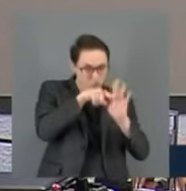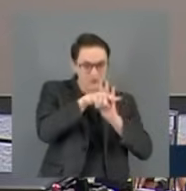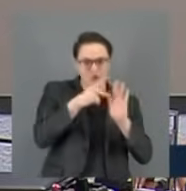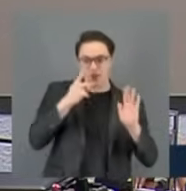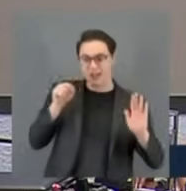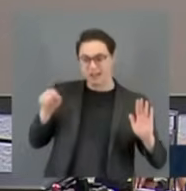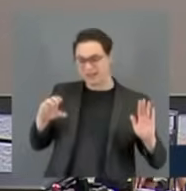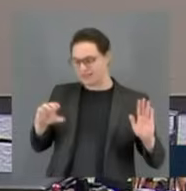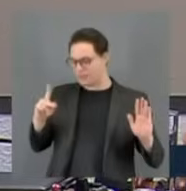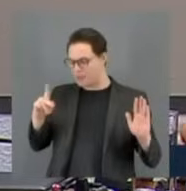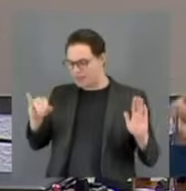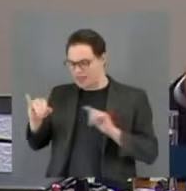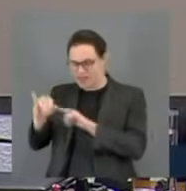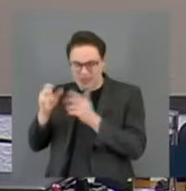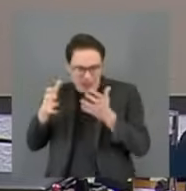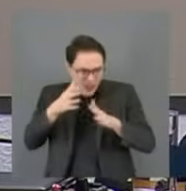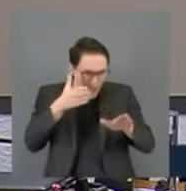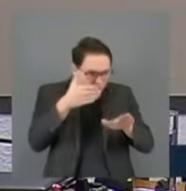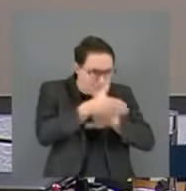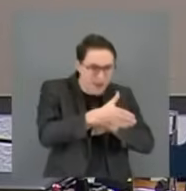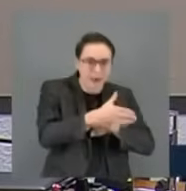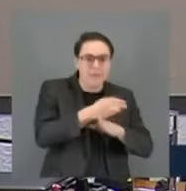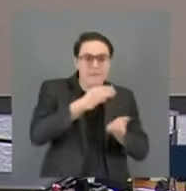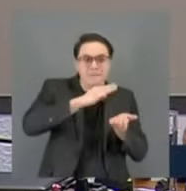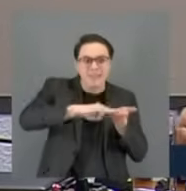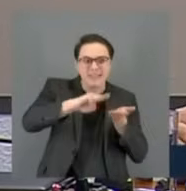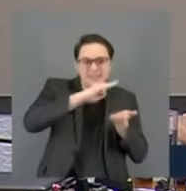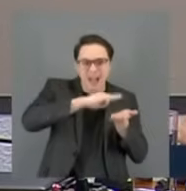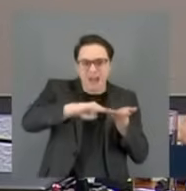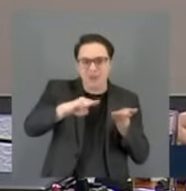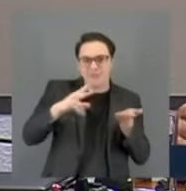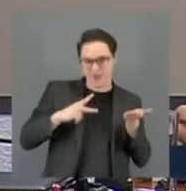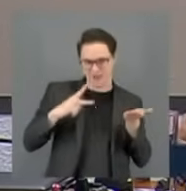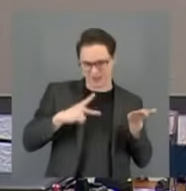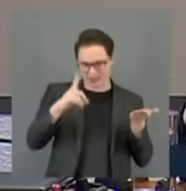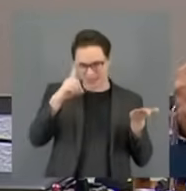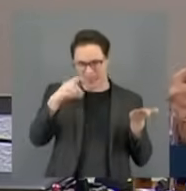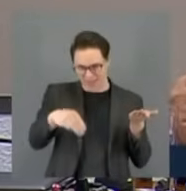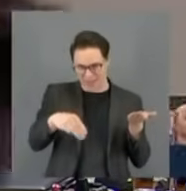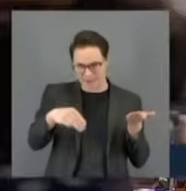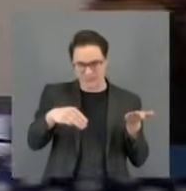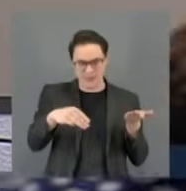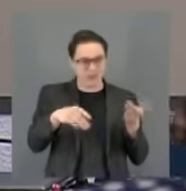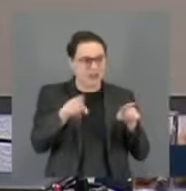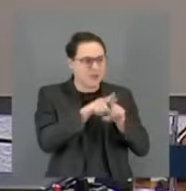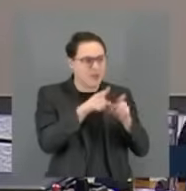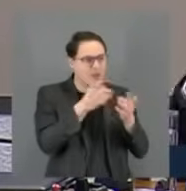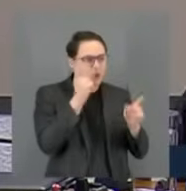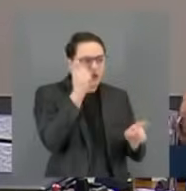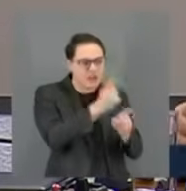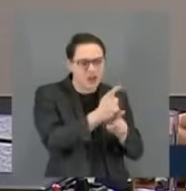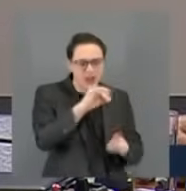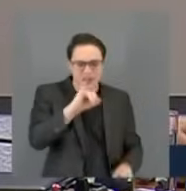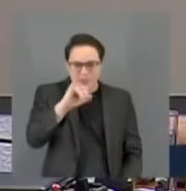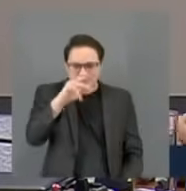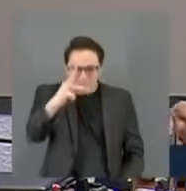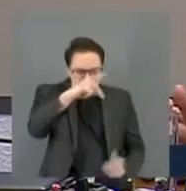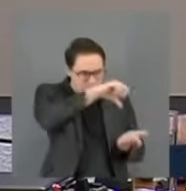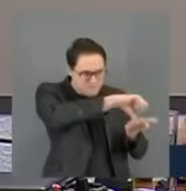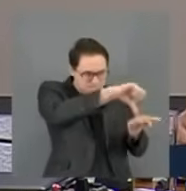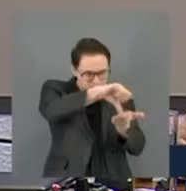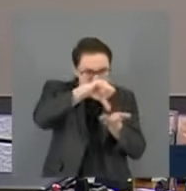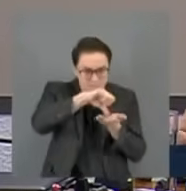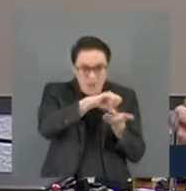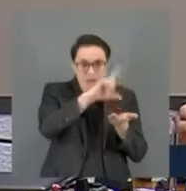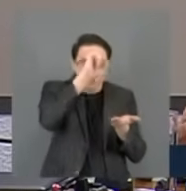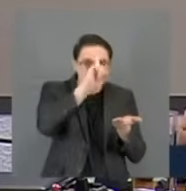sigilo de mensagens privadas, conhecidas como DMs, e o IP, entre outros dados, do